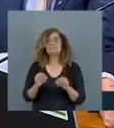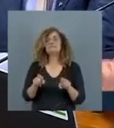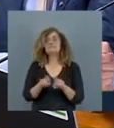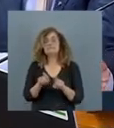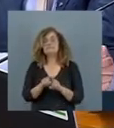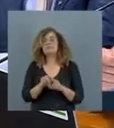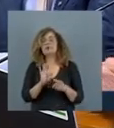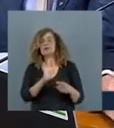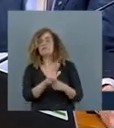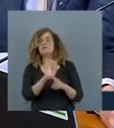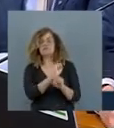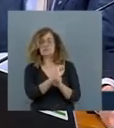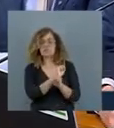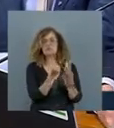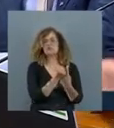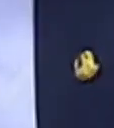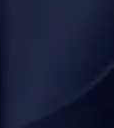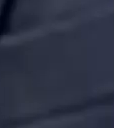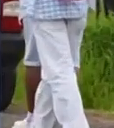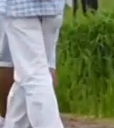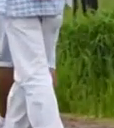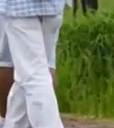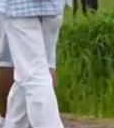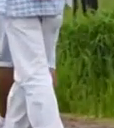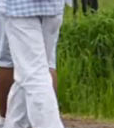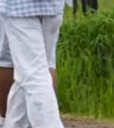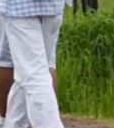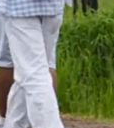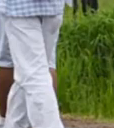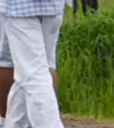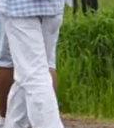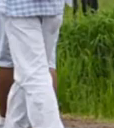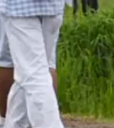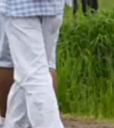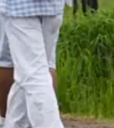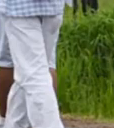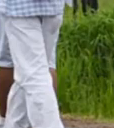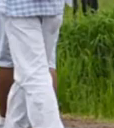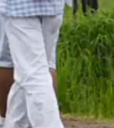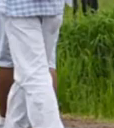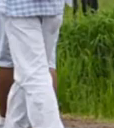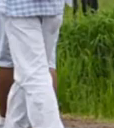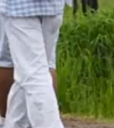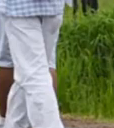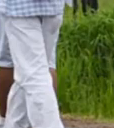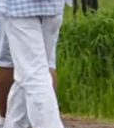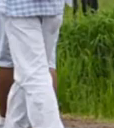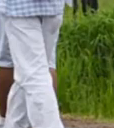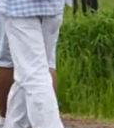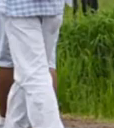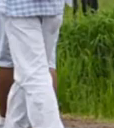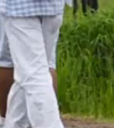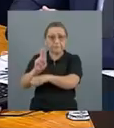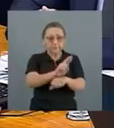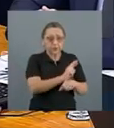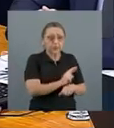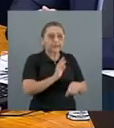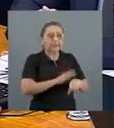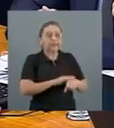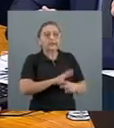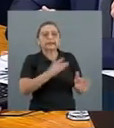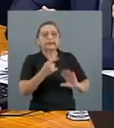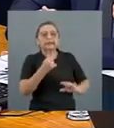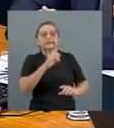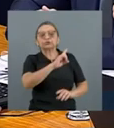2013 pela Câmara dos Deputados em agosto de 2022. Como foi alterada pelos deputados, voltou para